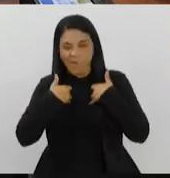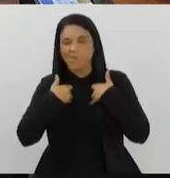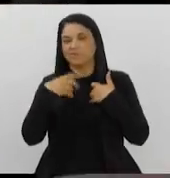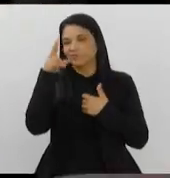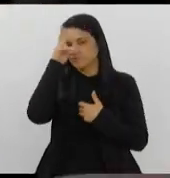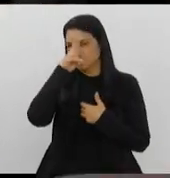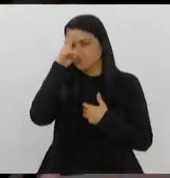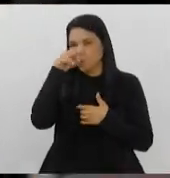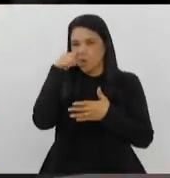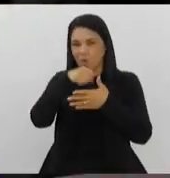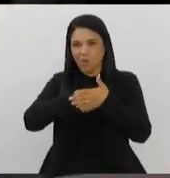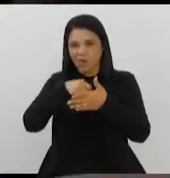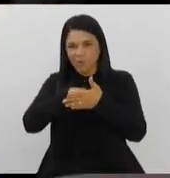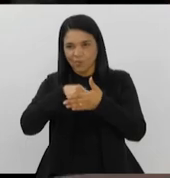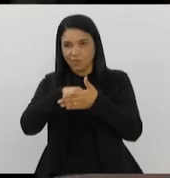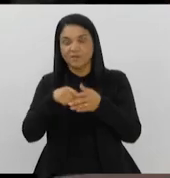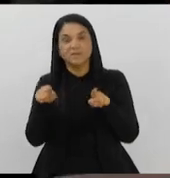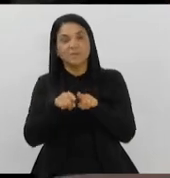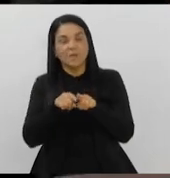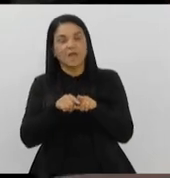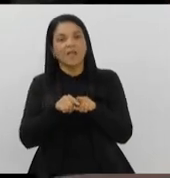de luta. Aproveito e